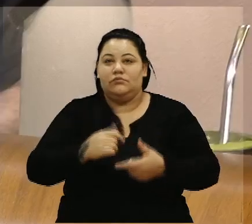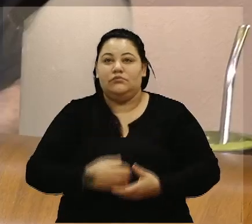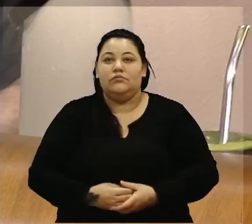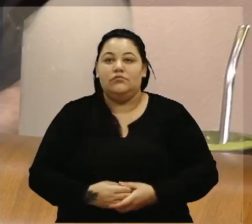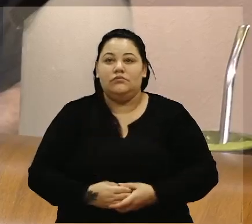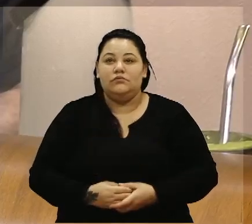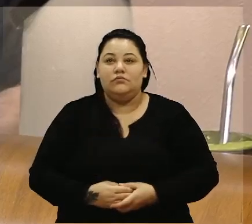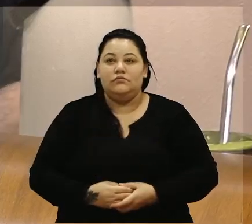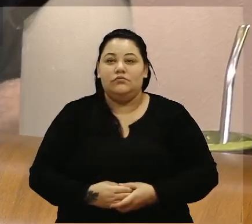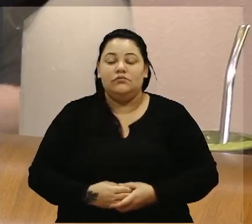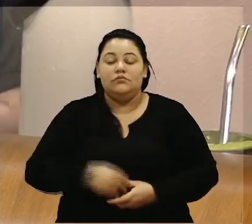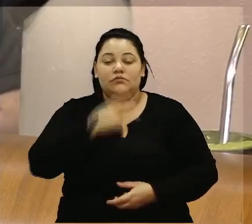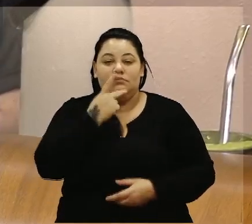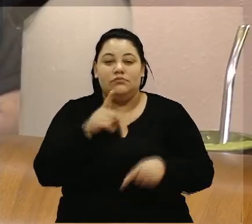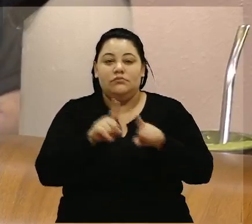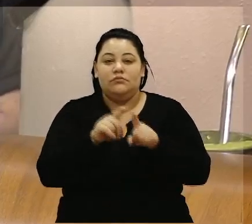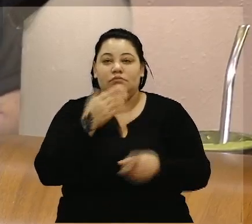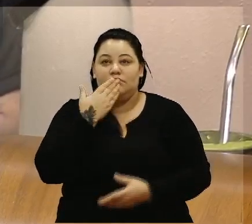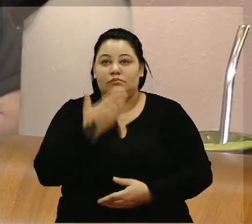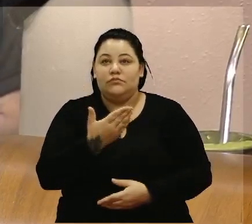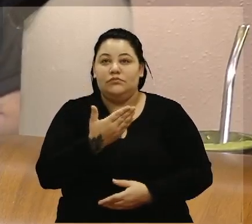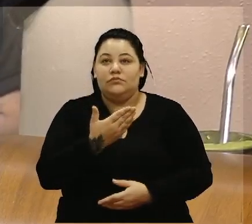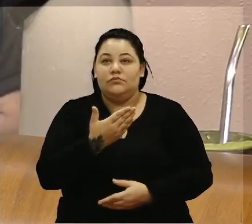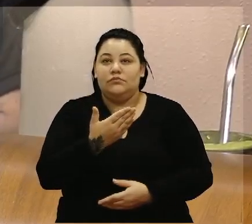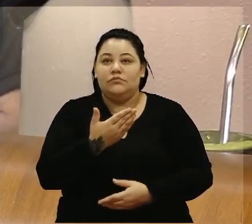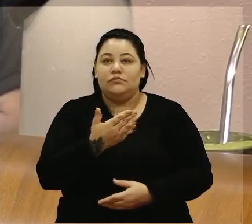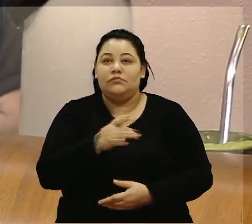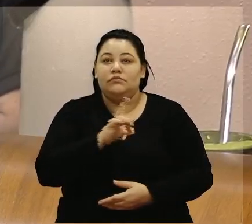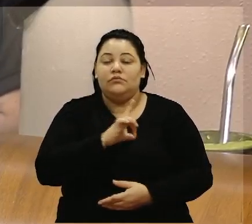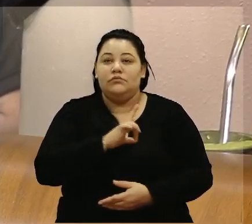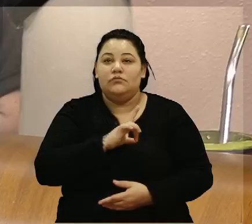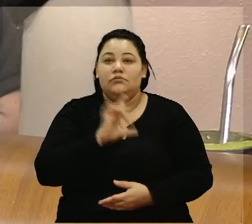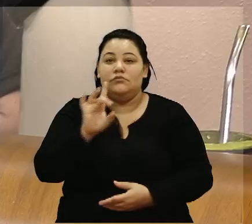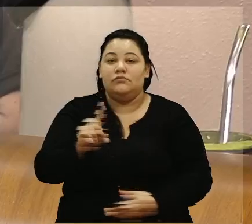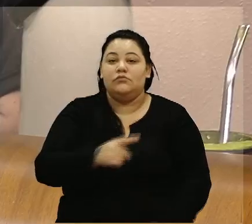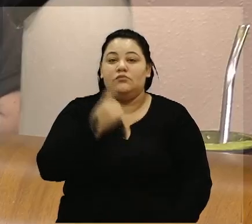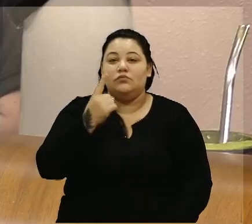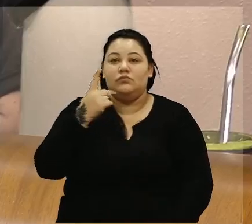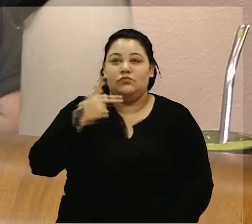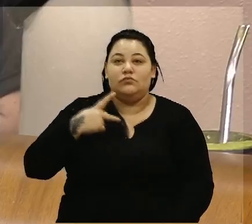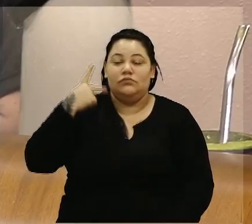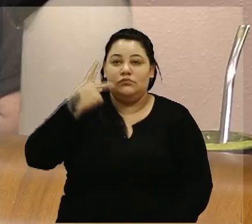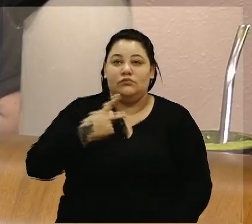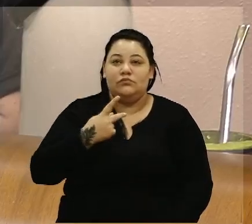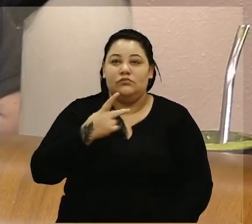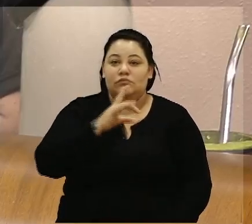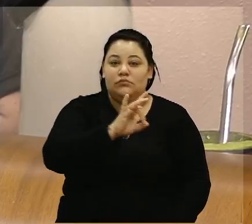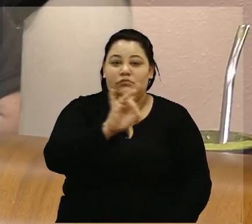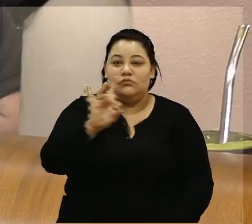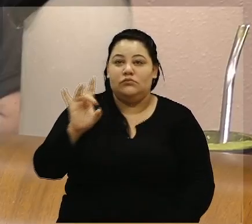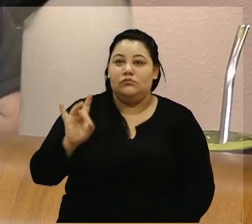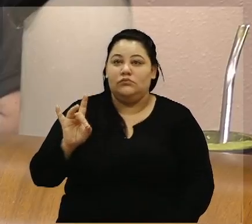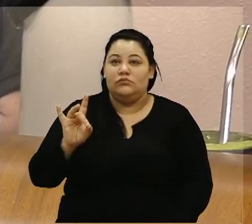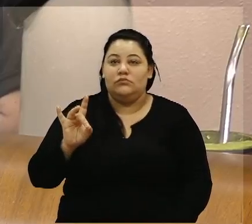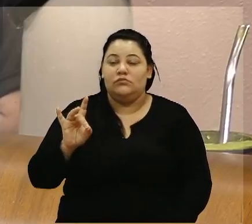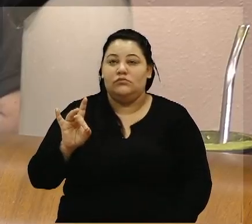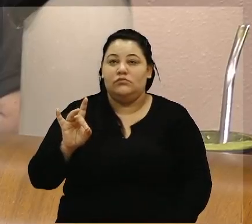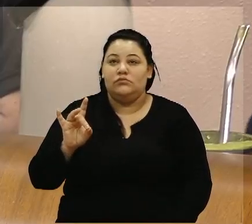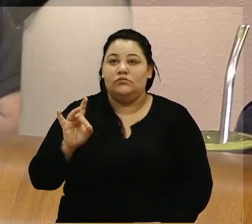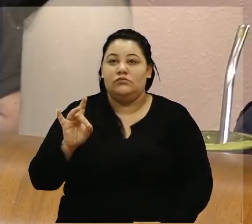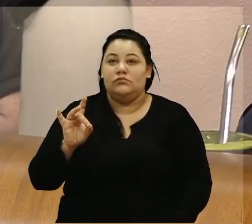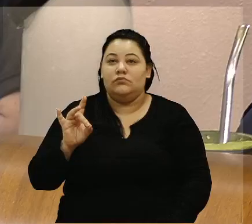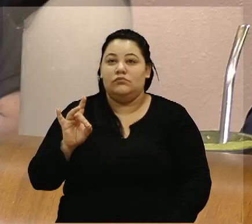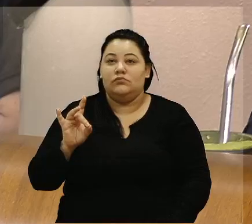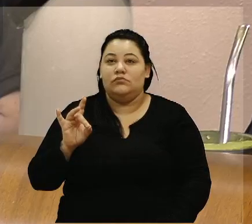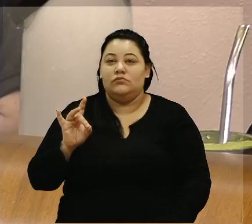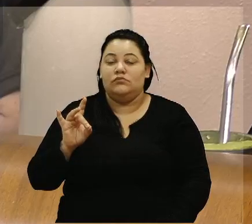Destaco também a solicitação de que nós tenhamos apenas um vereador por bancada e vereador